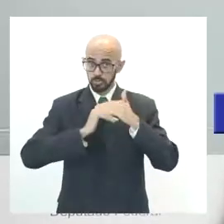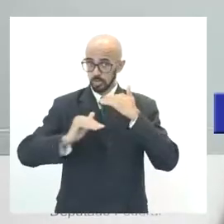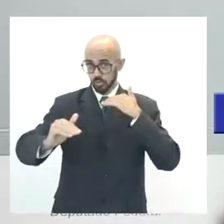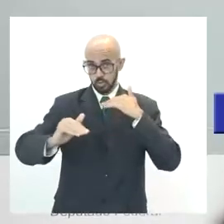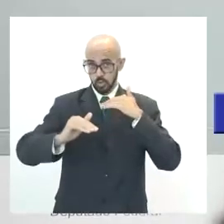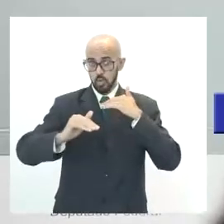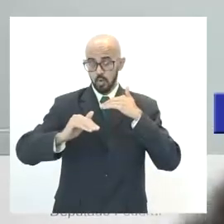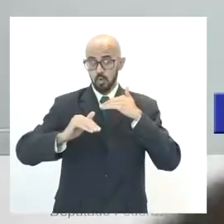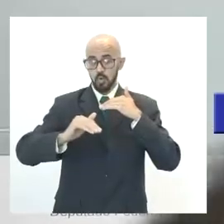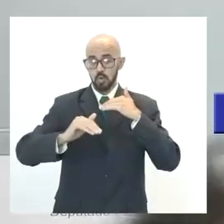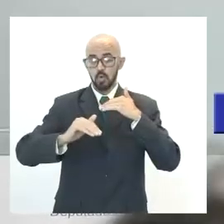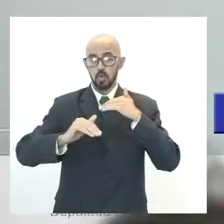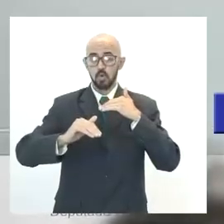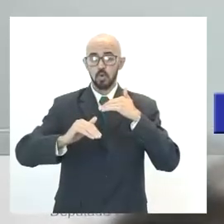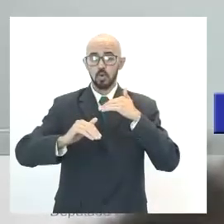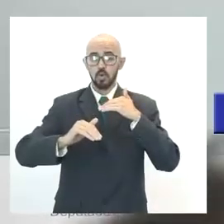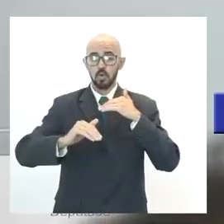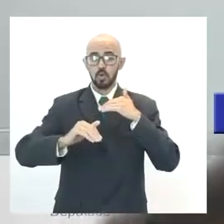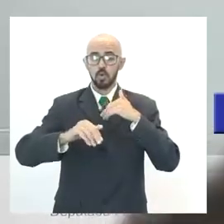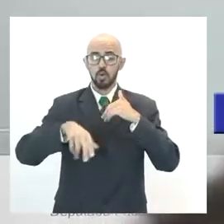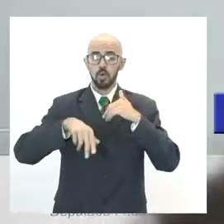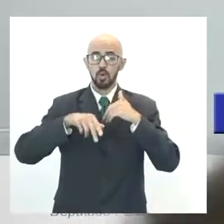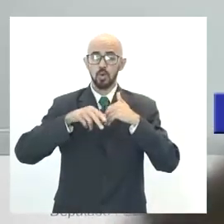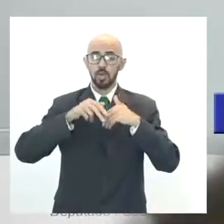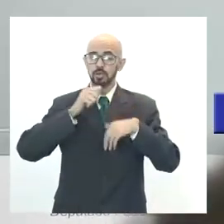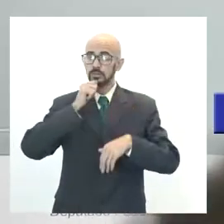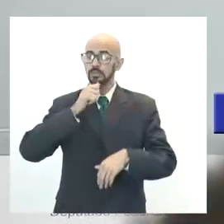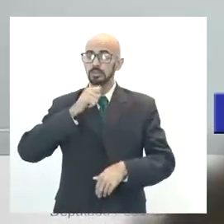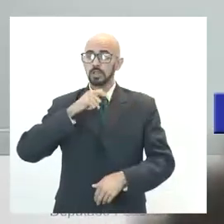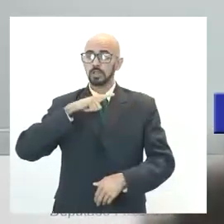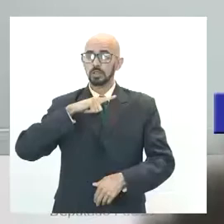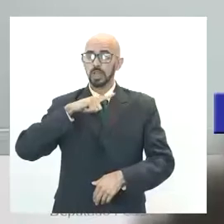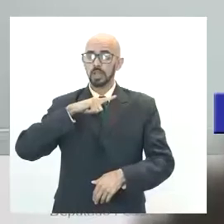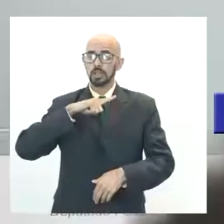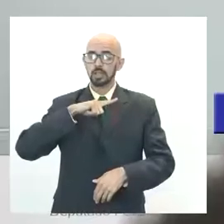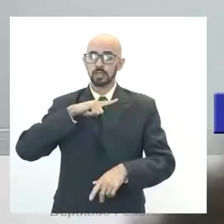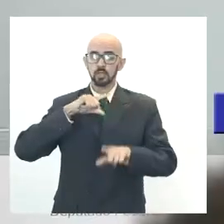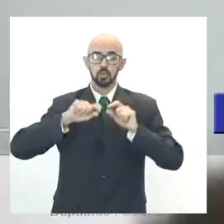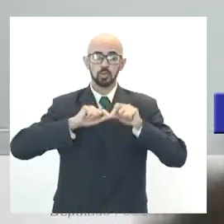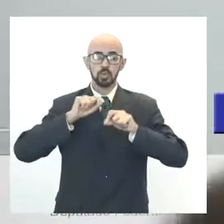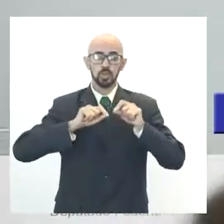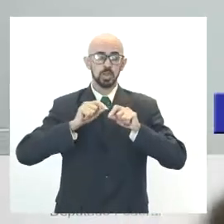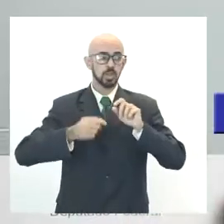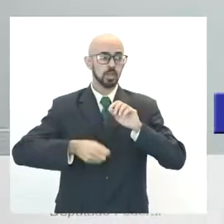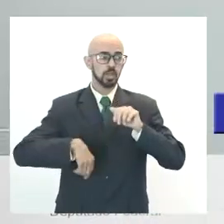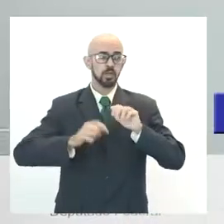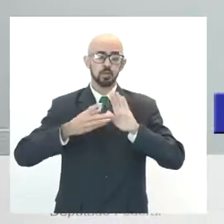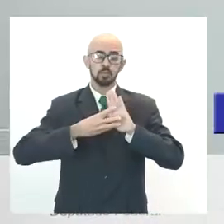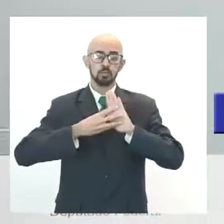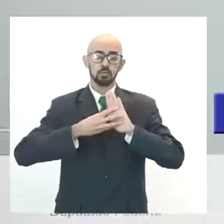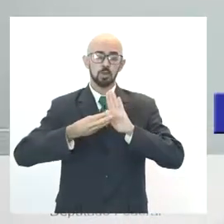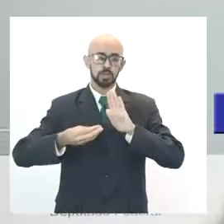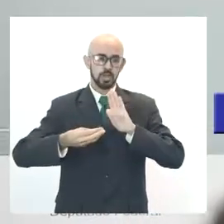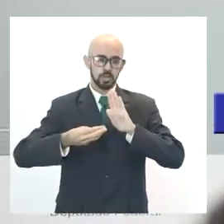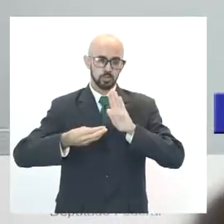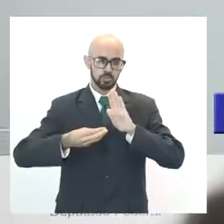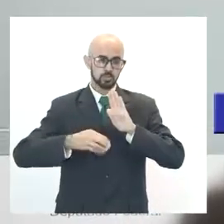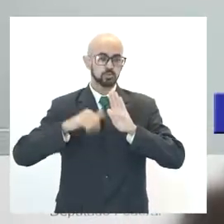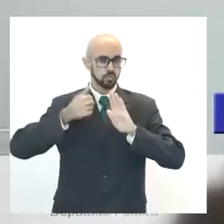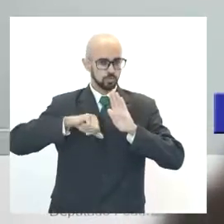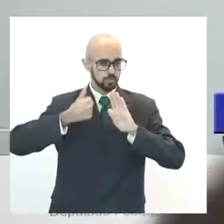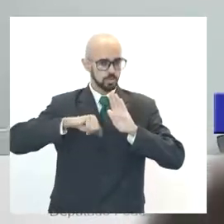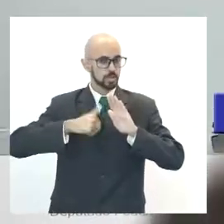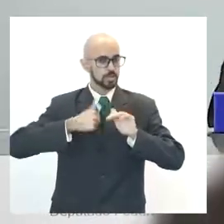o metrô ainda preserva é um padrão algum padrão de